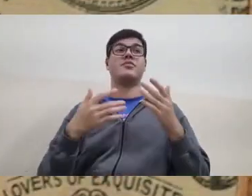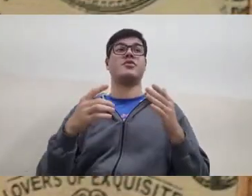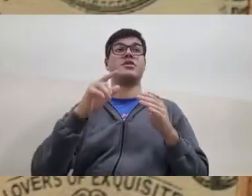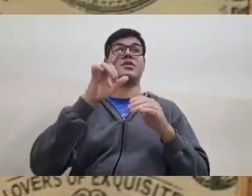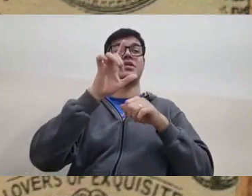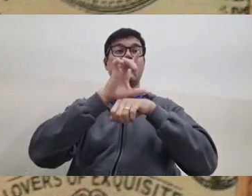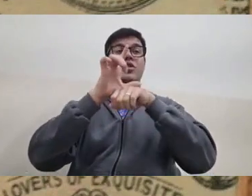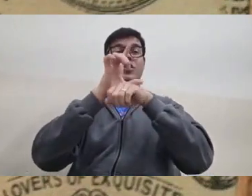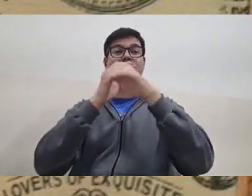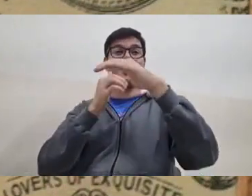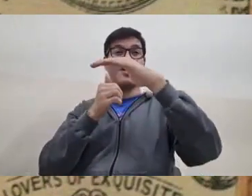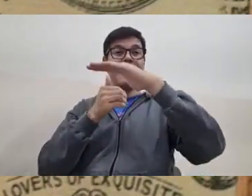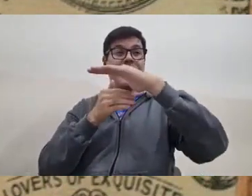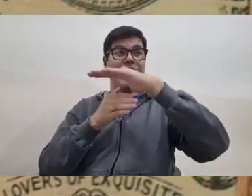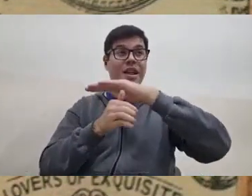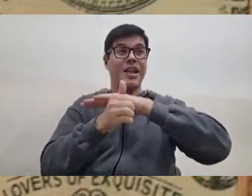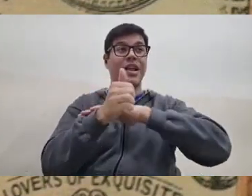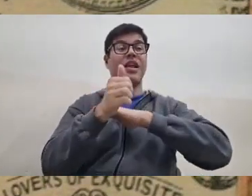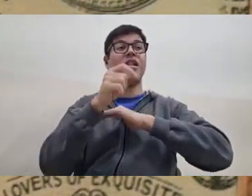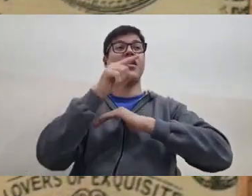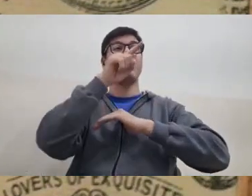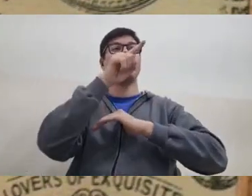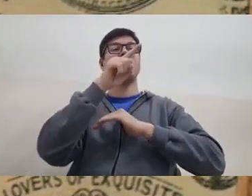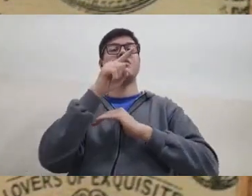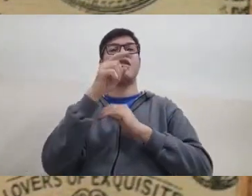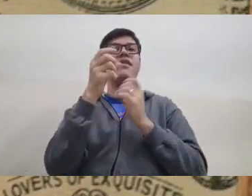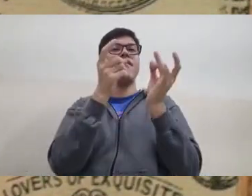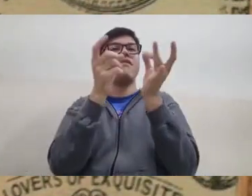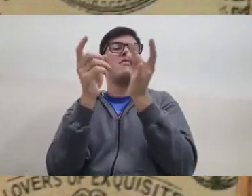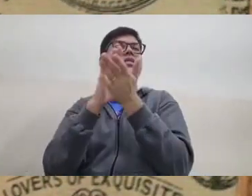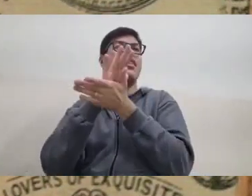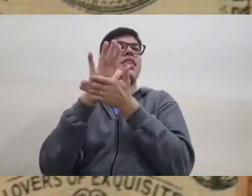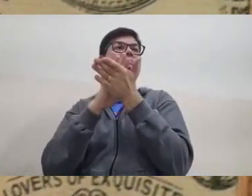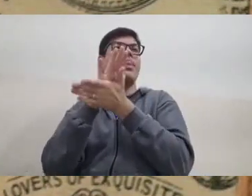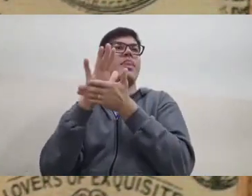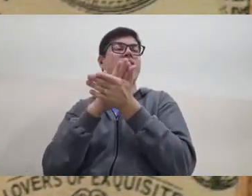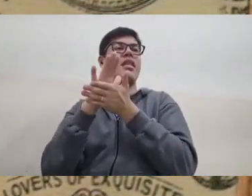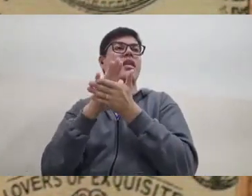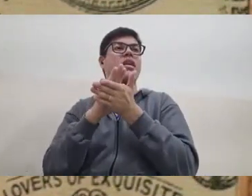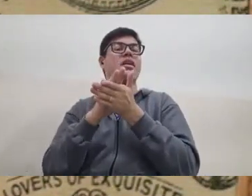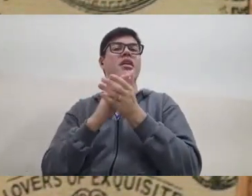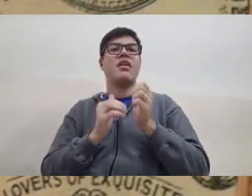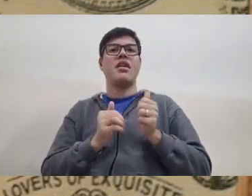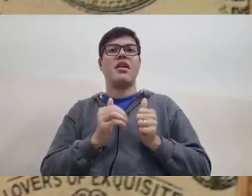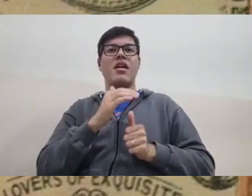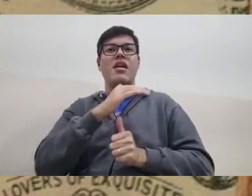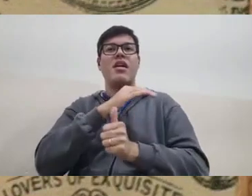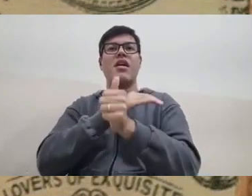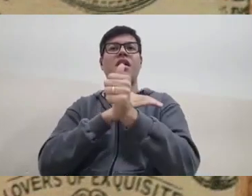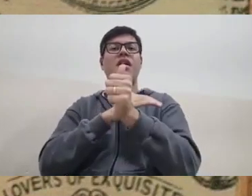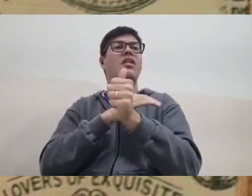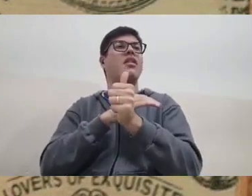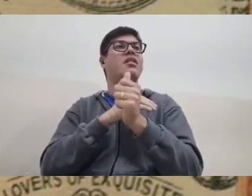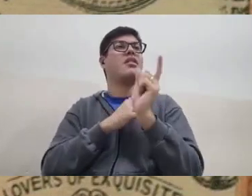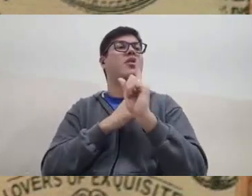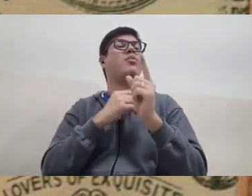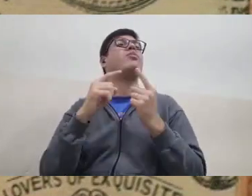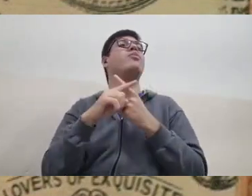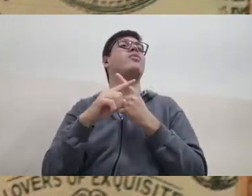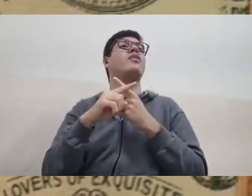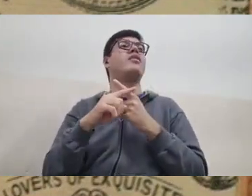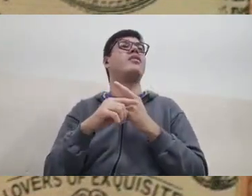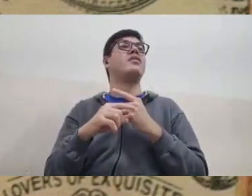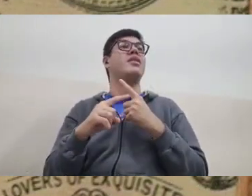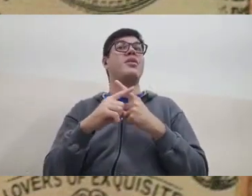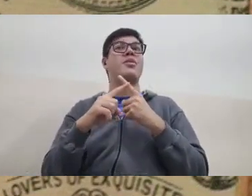entrar numa loja e essa loja não vende é do lado tenho campanha porque não entra nessa loja